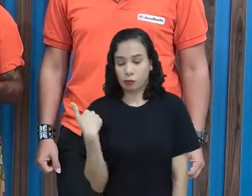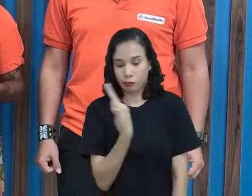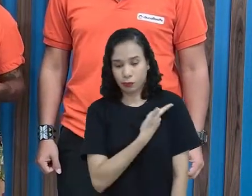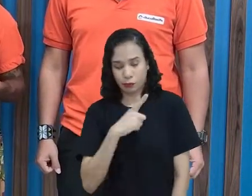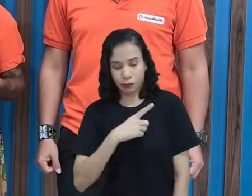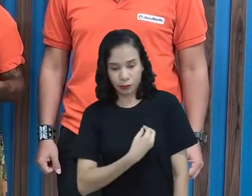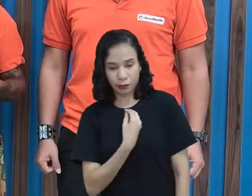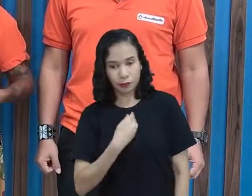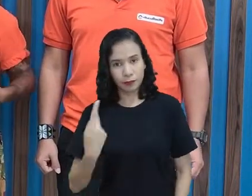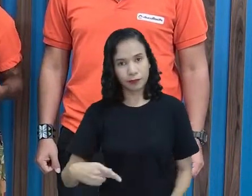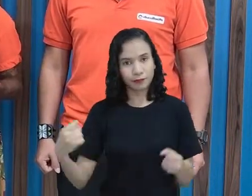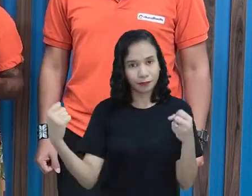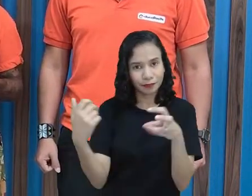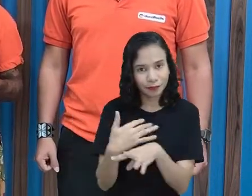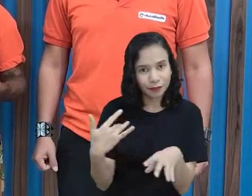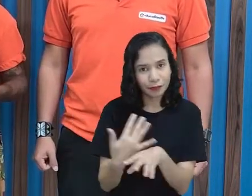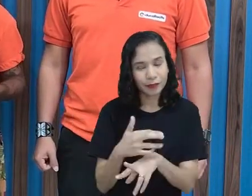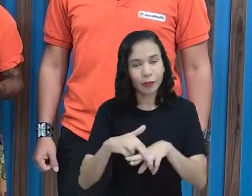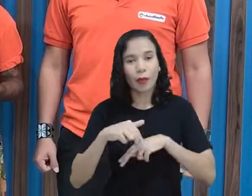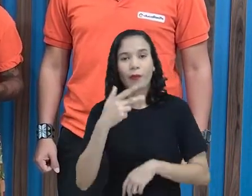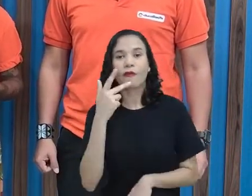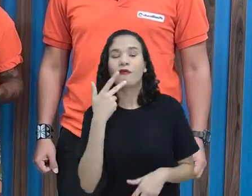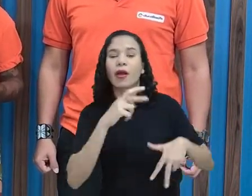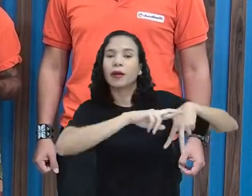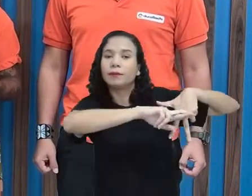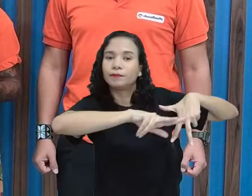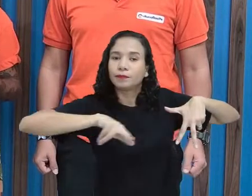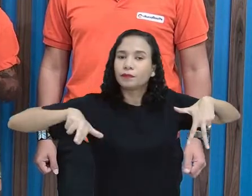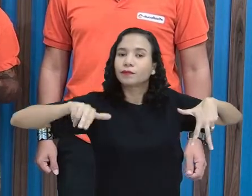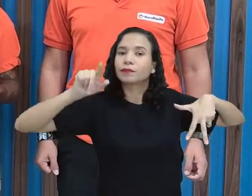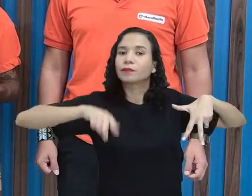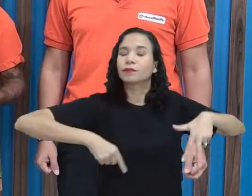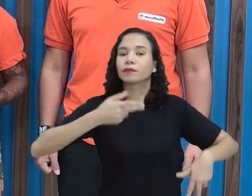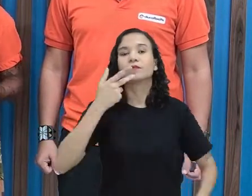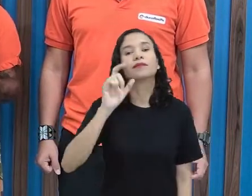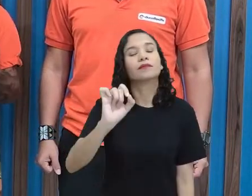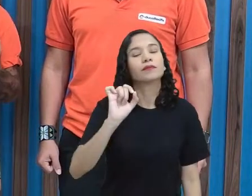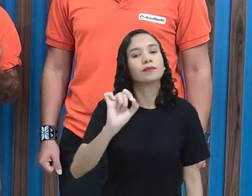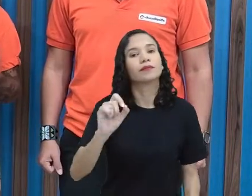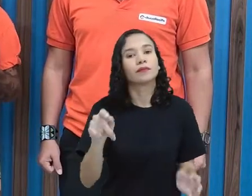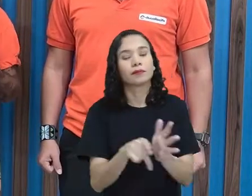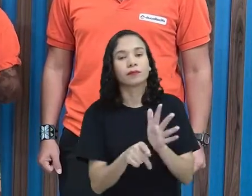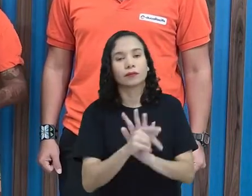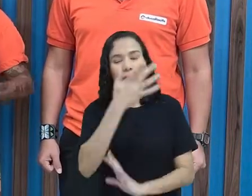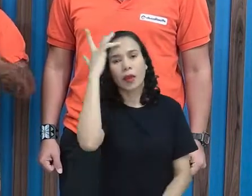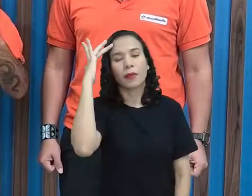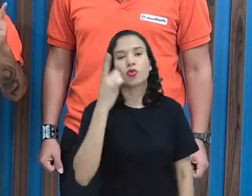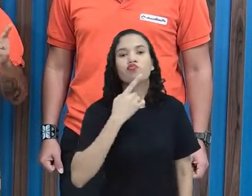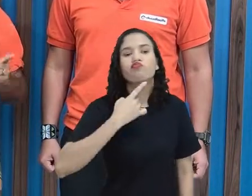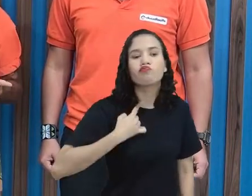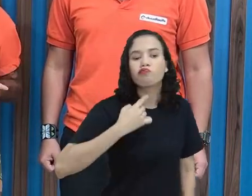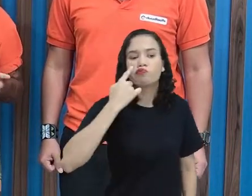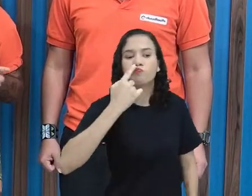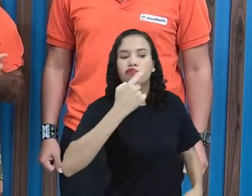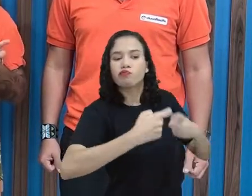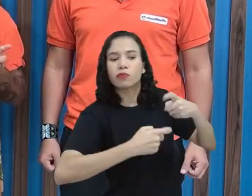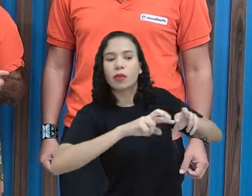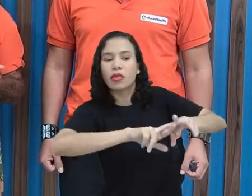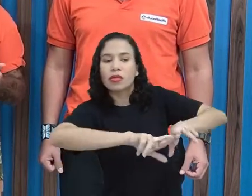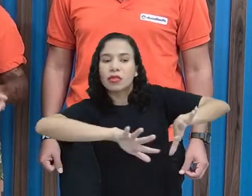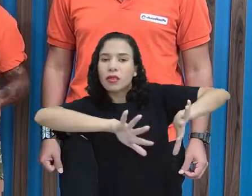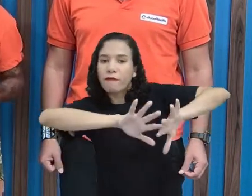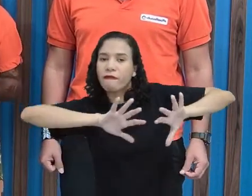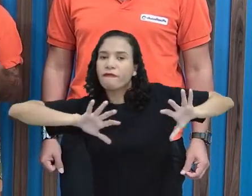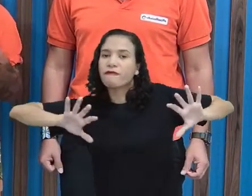na cidade, tá? Então, falar de identidade de gênero é também dizer que orientação sexual é outra coisa,